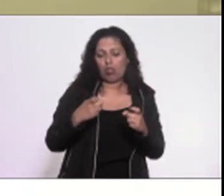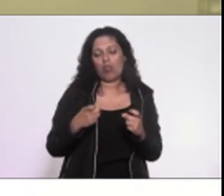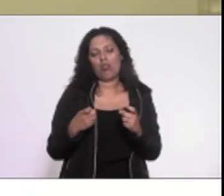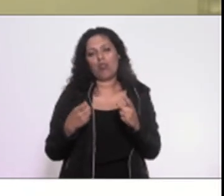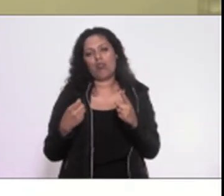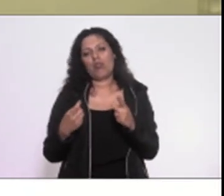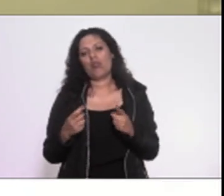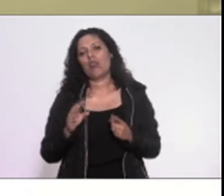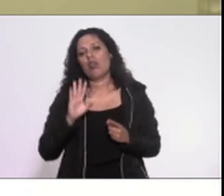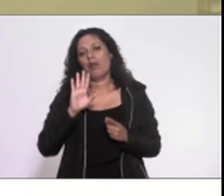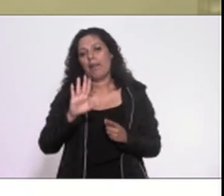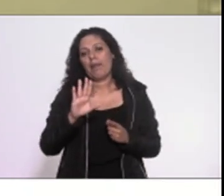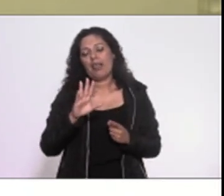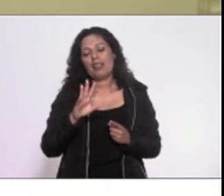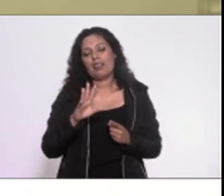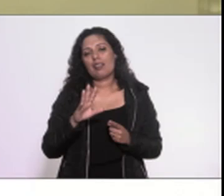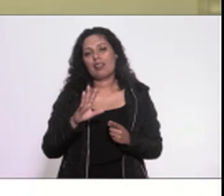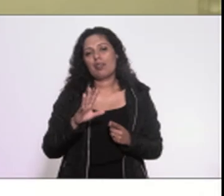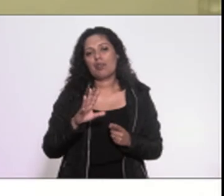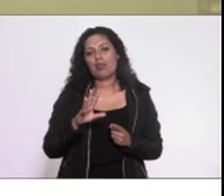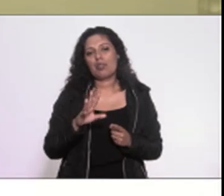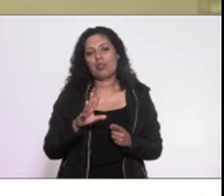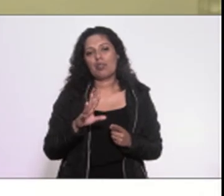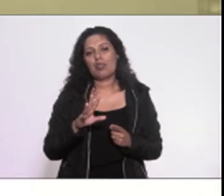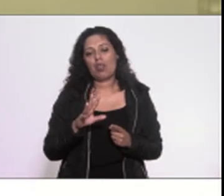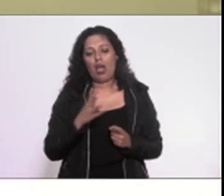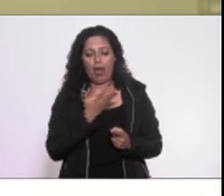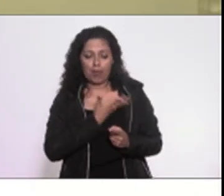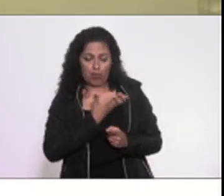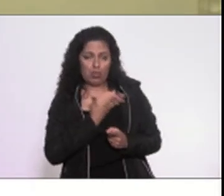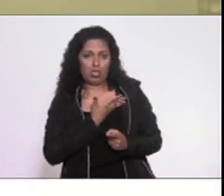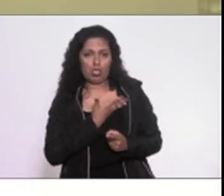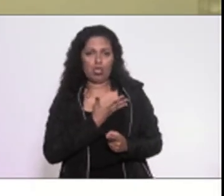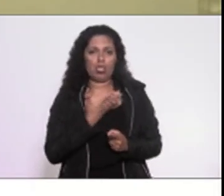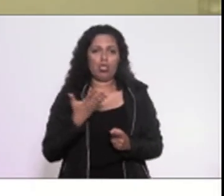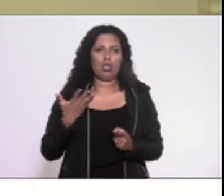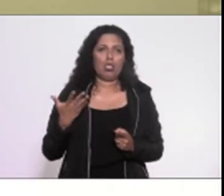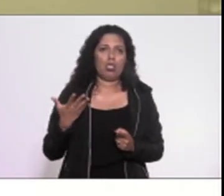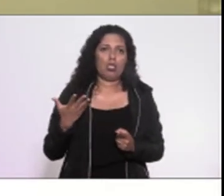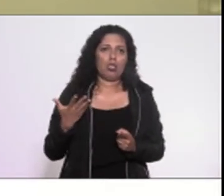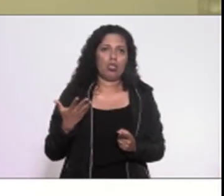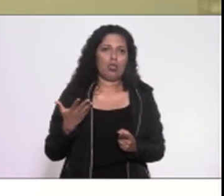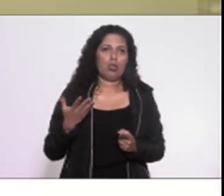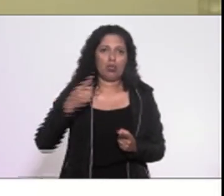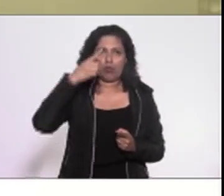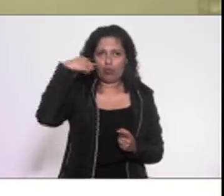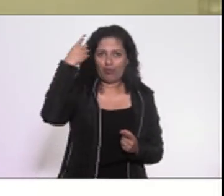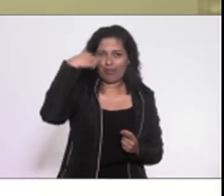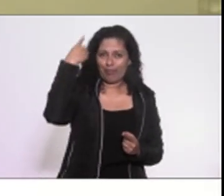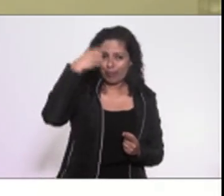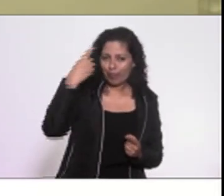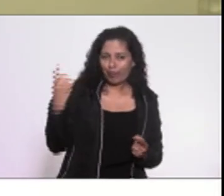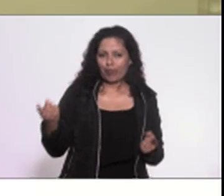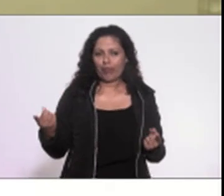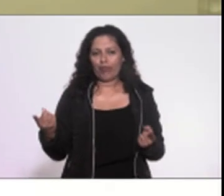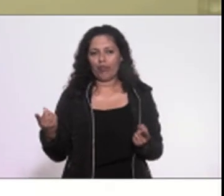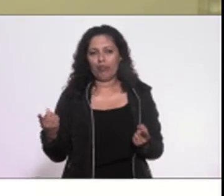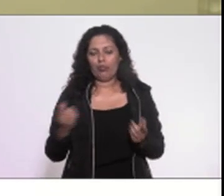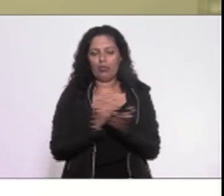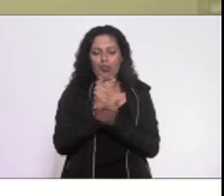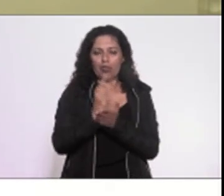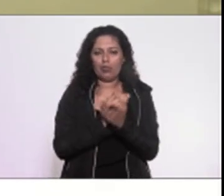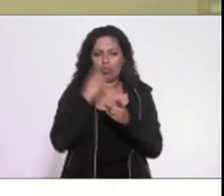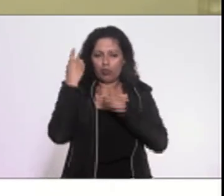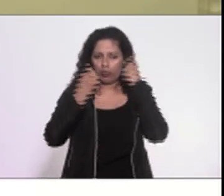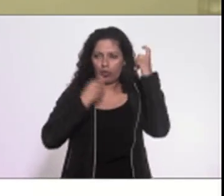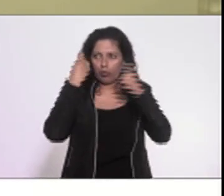mas eu já tive essa experiência com amigas, já tive essa experiência como advogado, e uma das